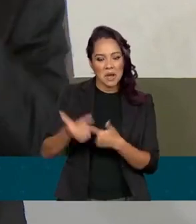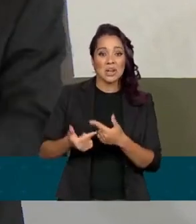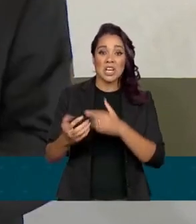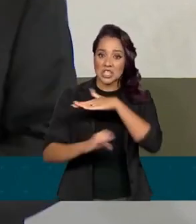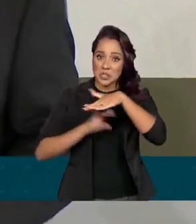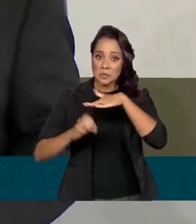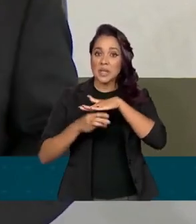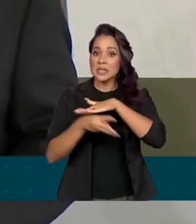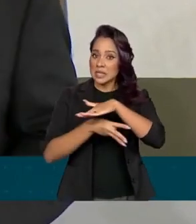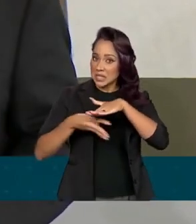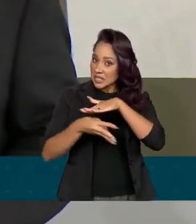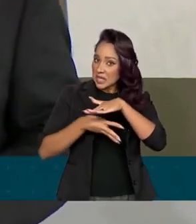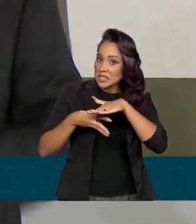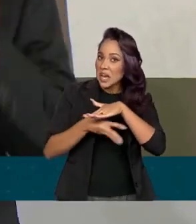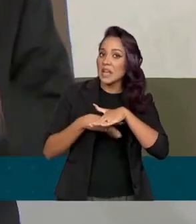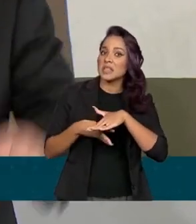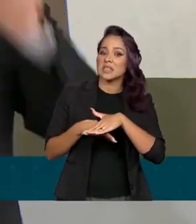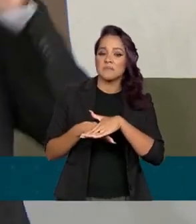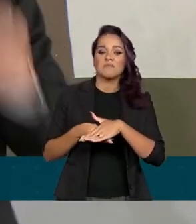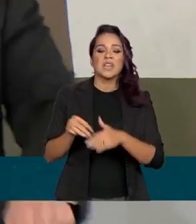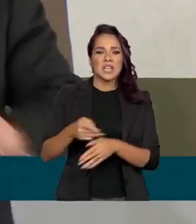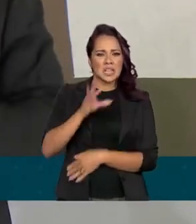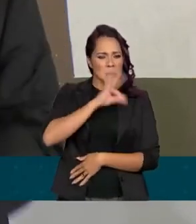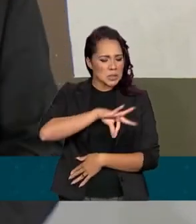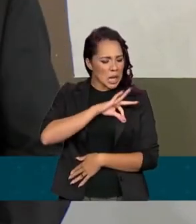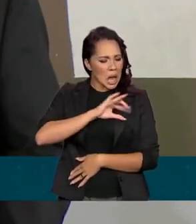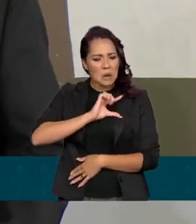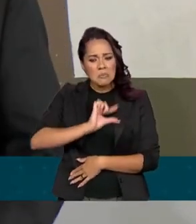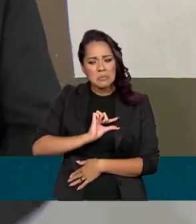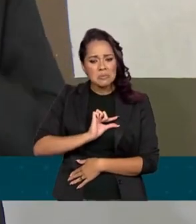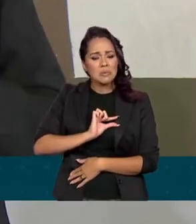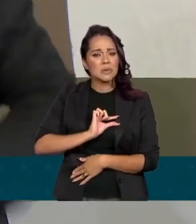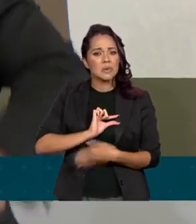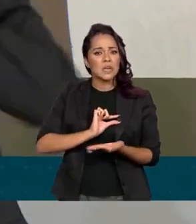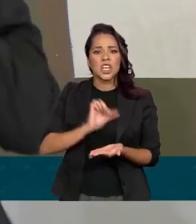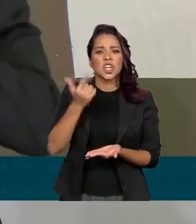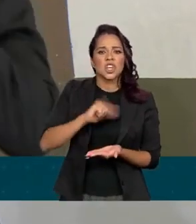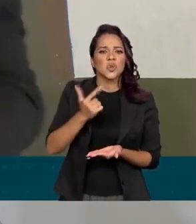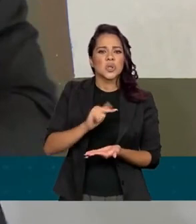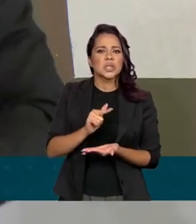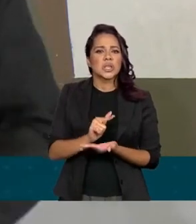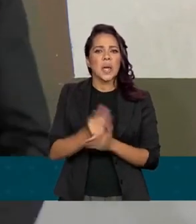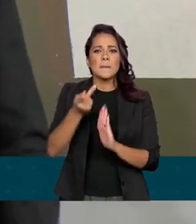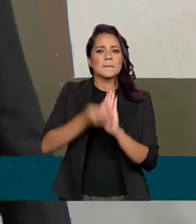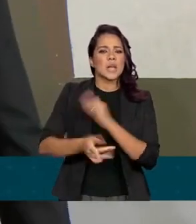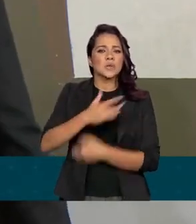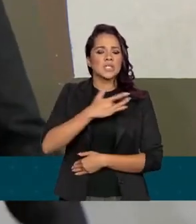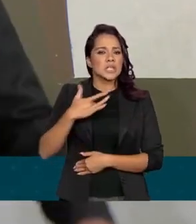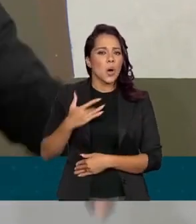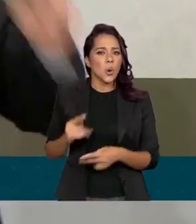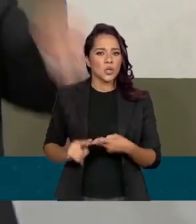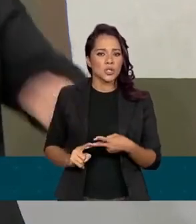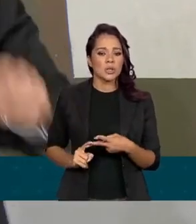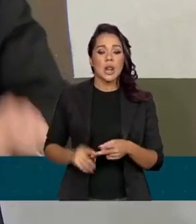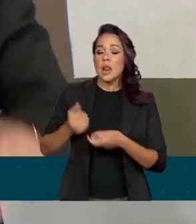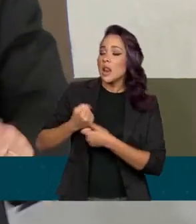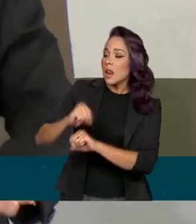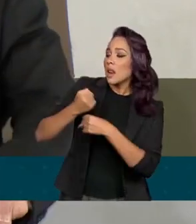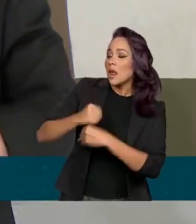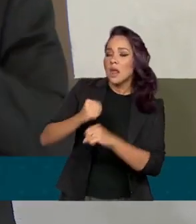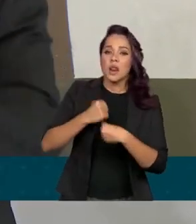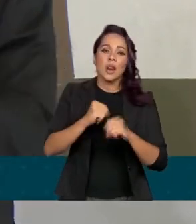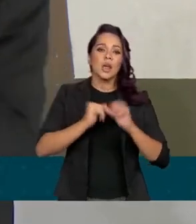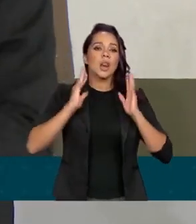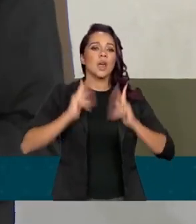empresas terceirizadas, que ganham salário mínimo, que não tem sequer plano de saúde, limpar isso